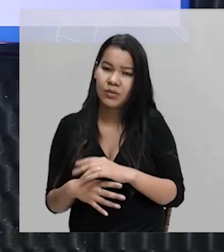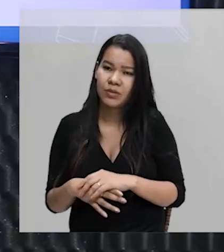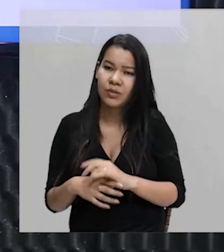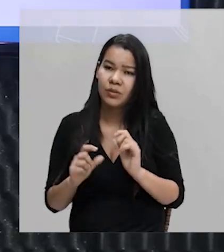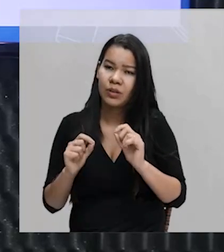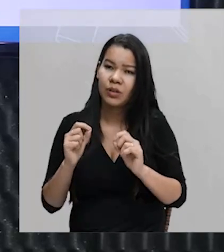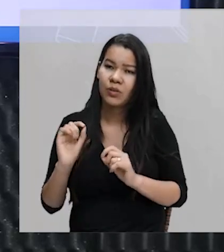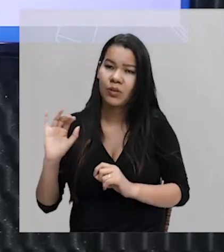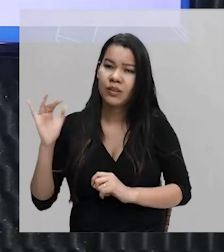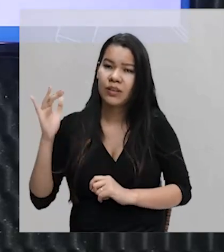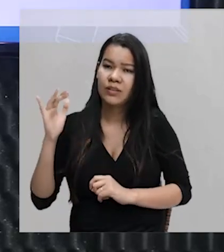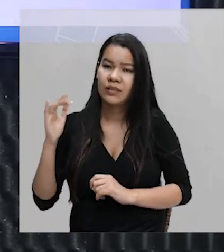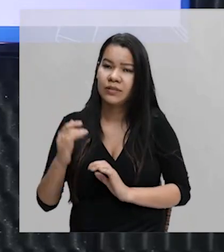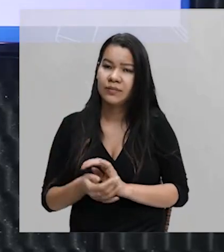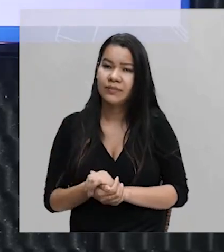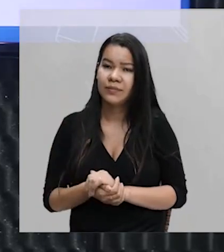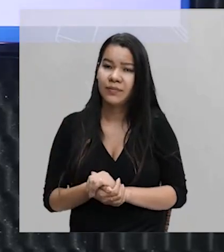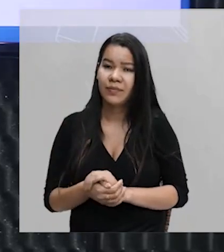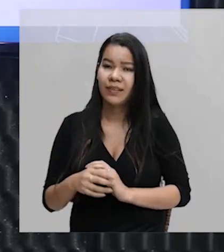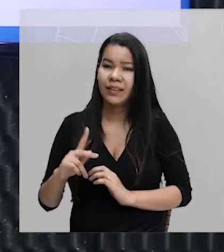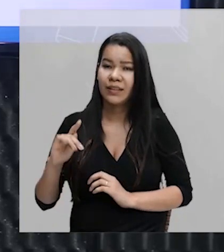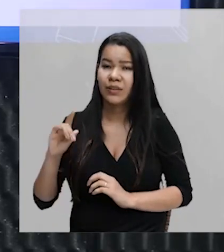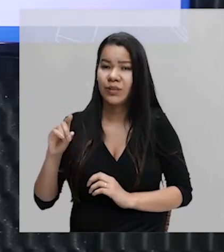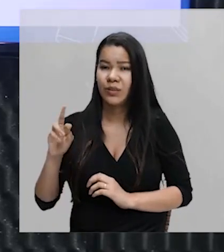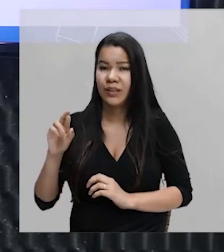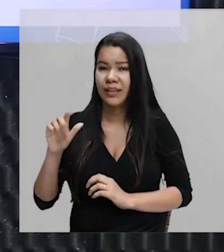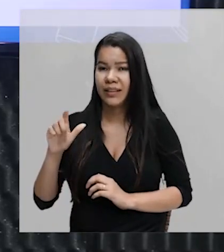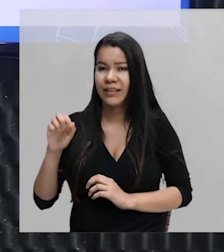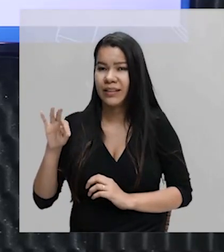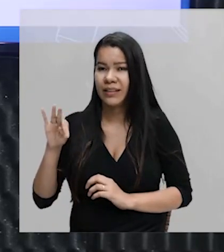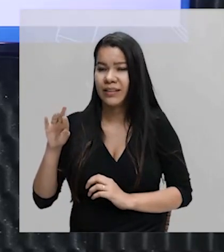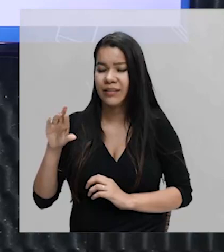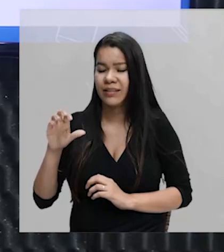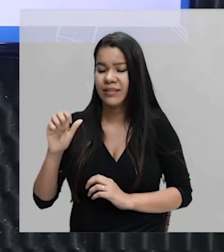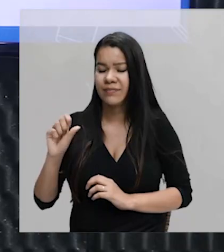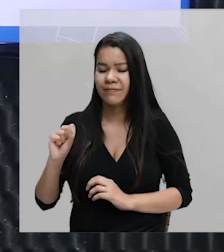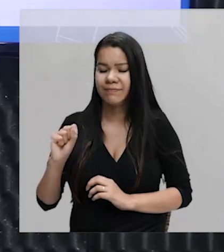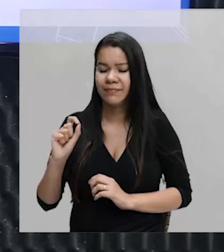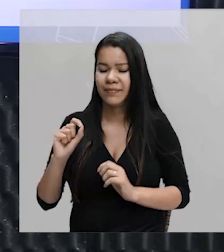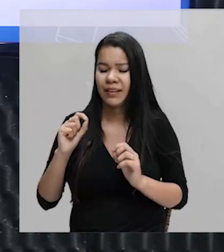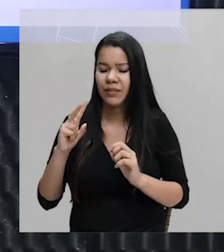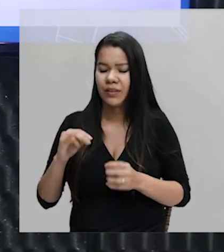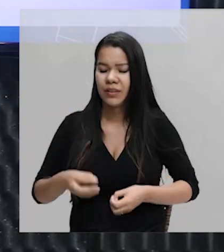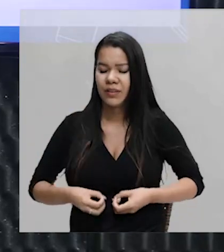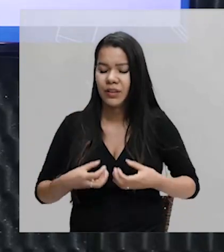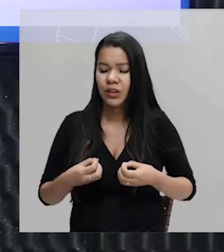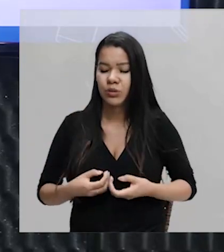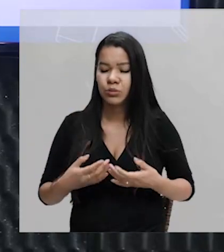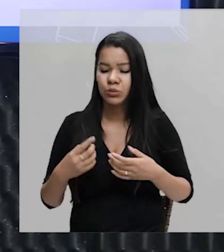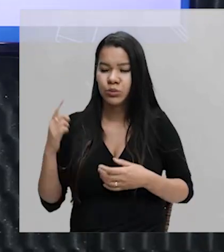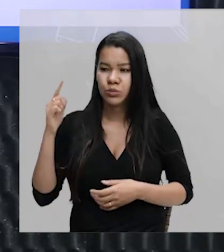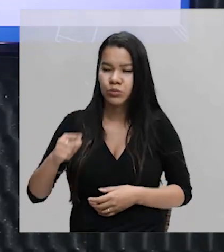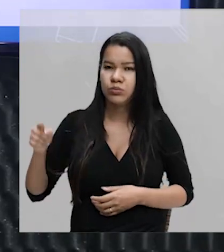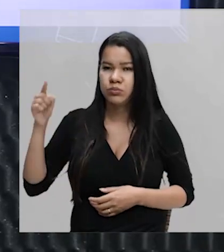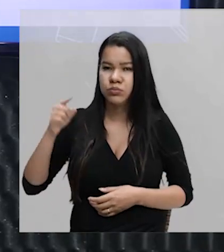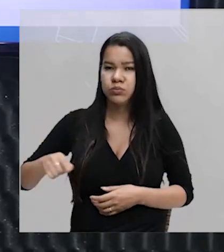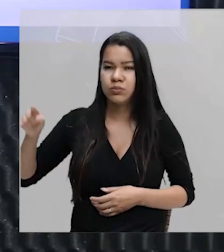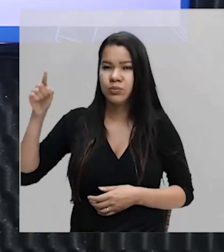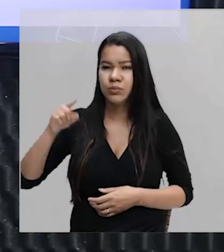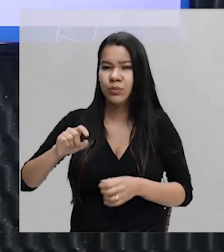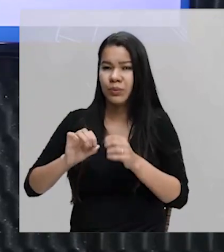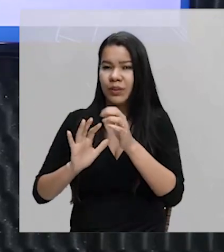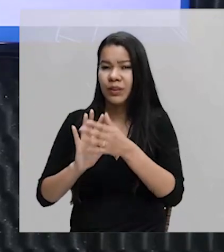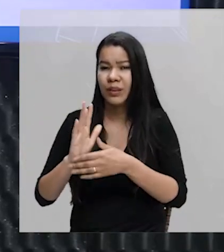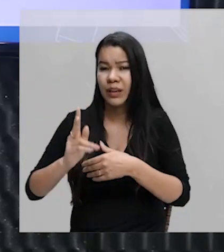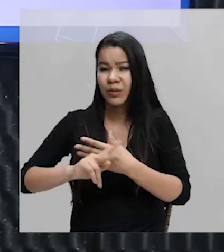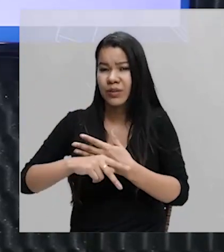nas hidrelétricas. Então, a queda d'água vai girar a turbina e esse movimento de giro da turbina é que vai fazer o um